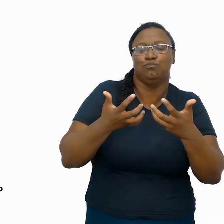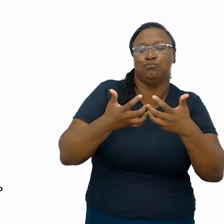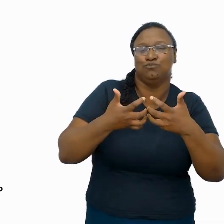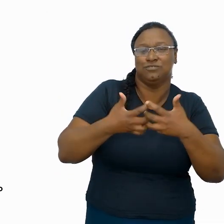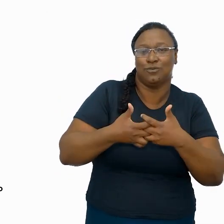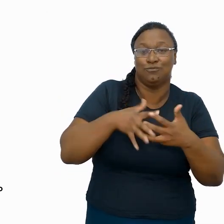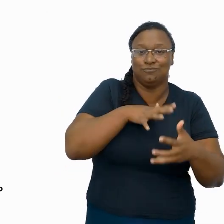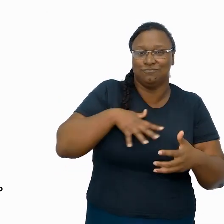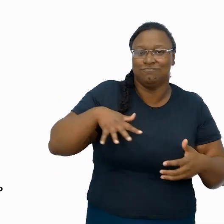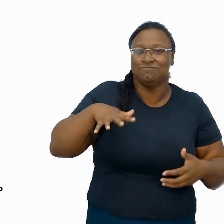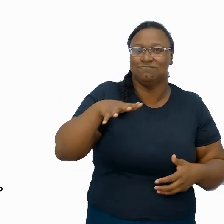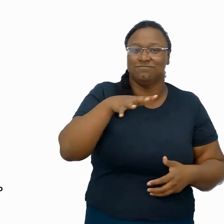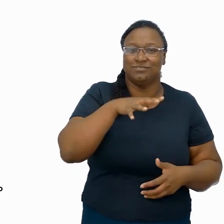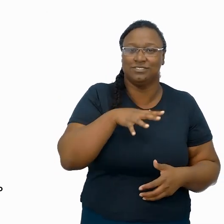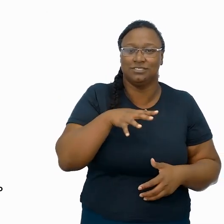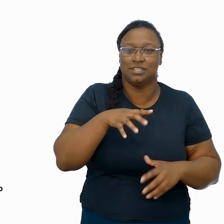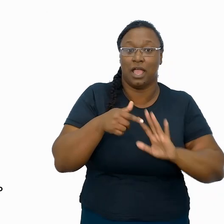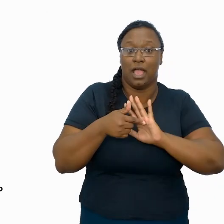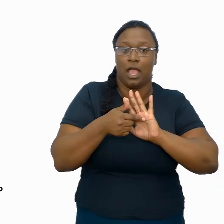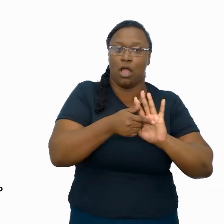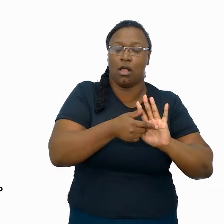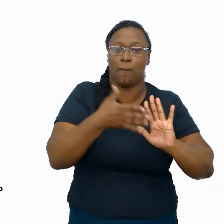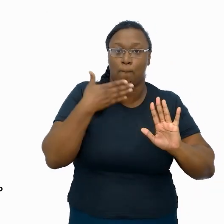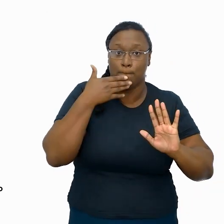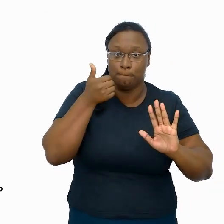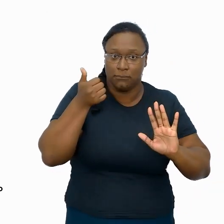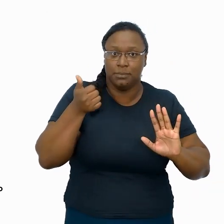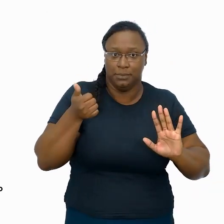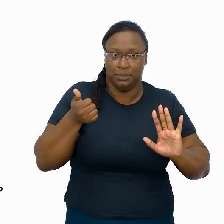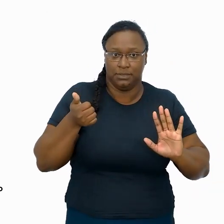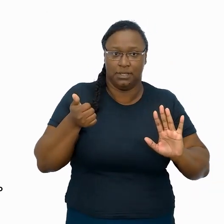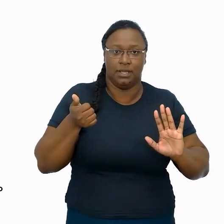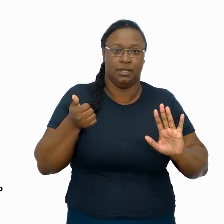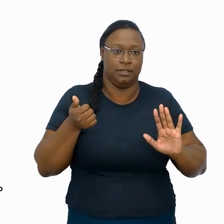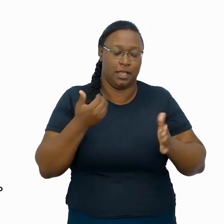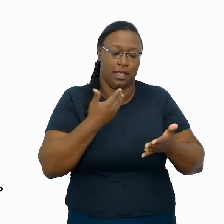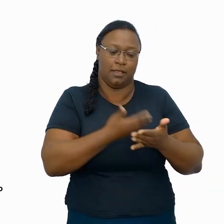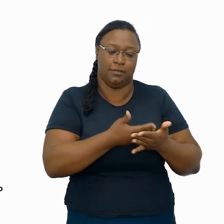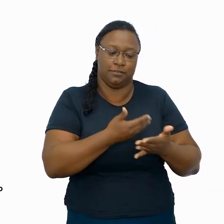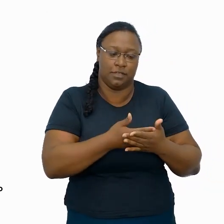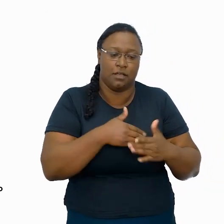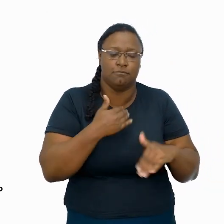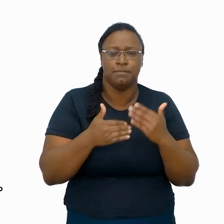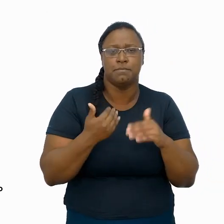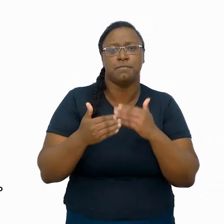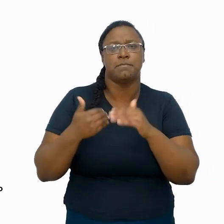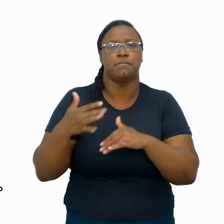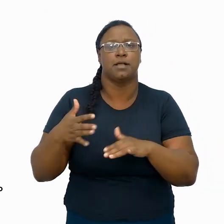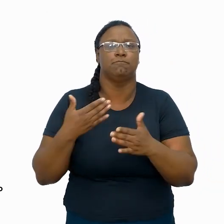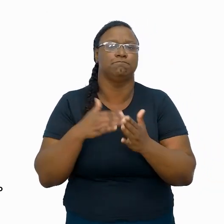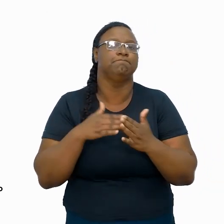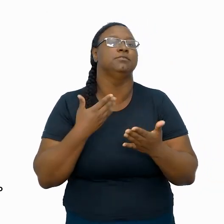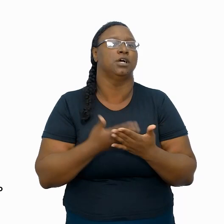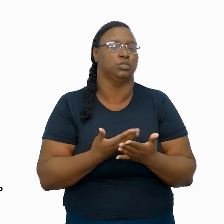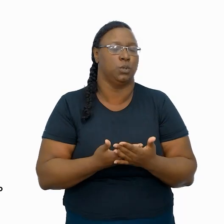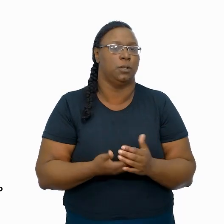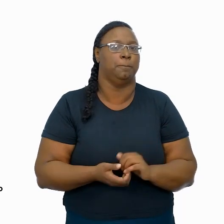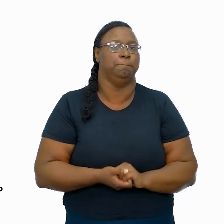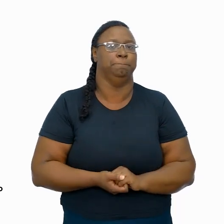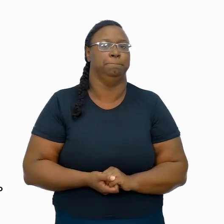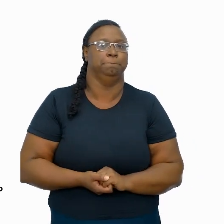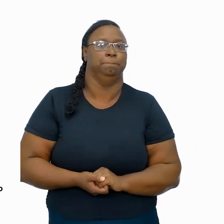propostas, visando, né, uma atividade interdisciplinar na escola.